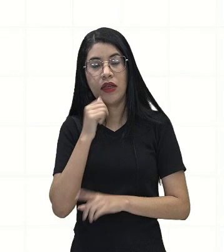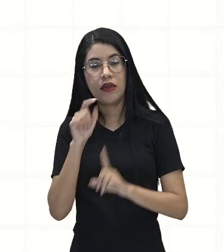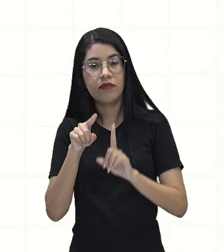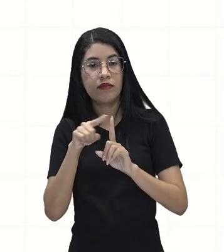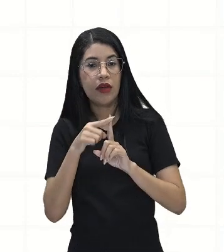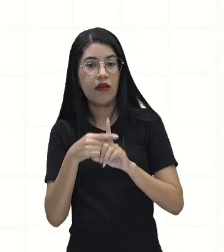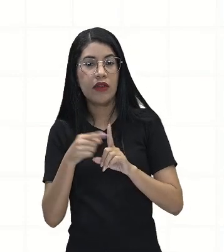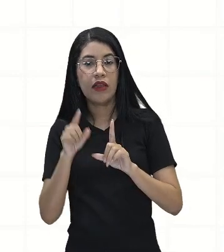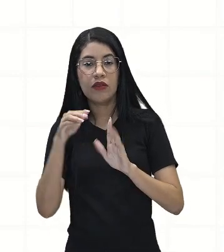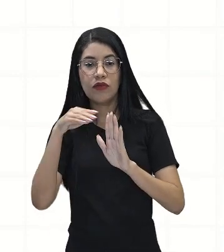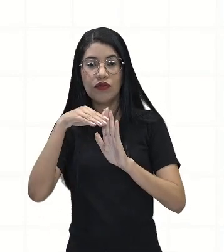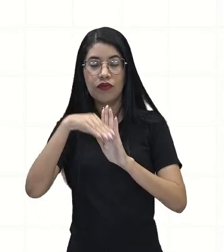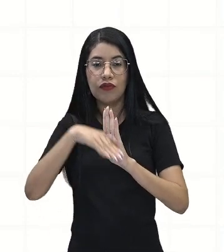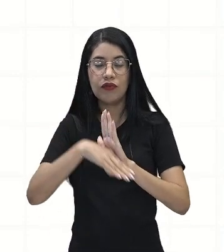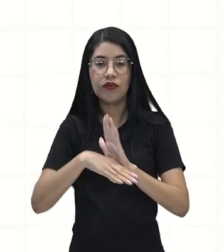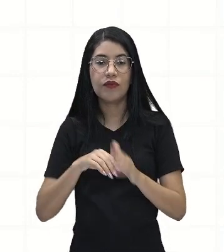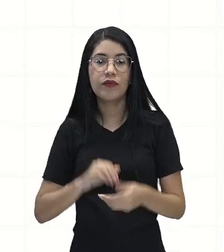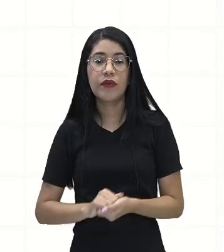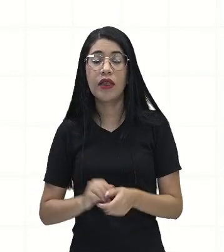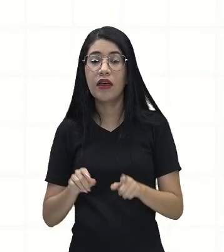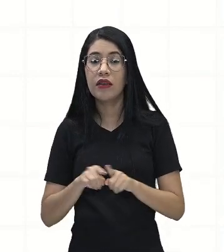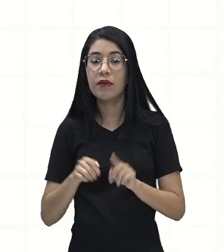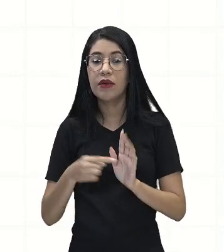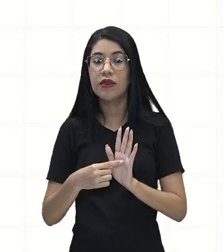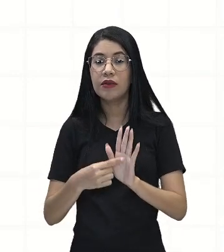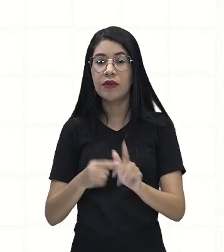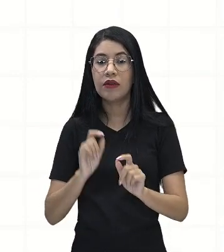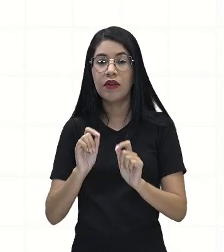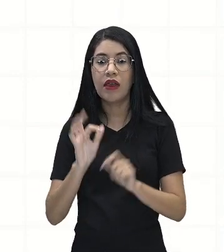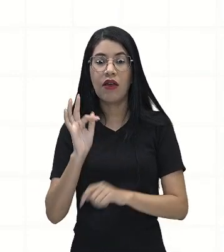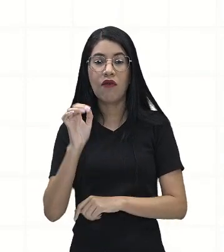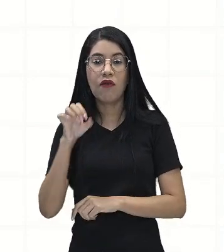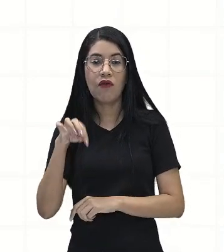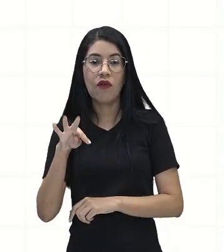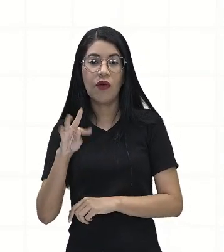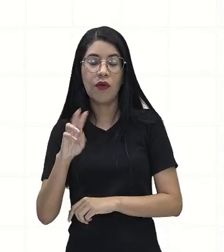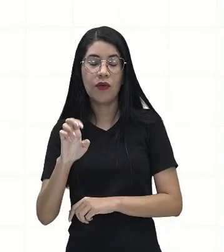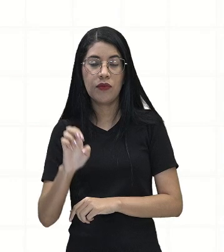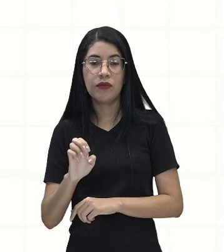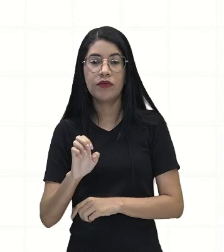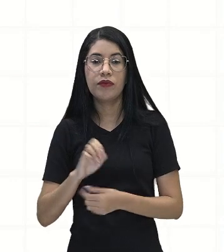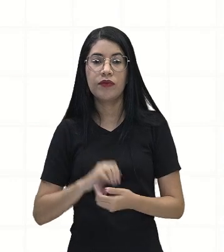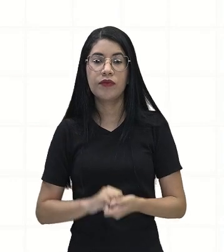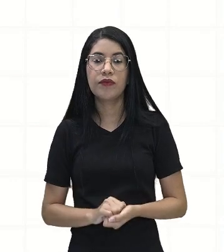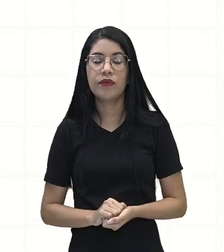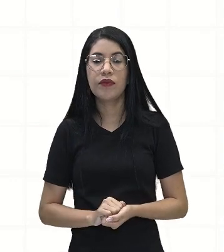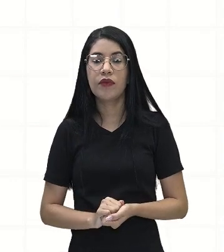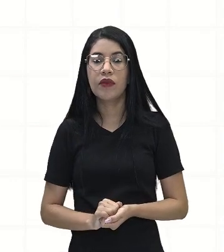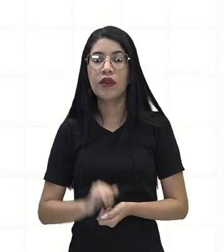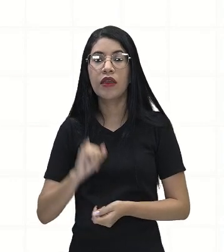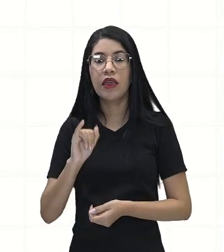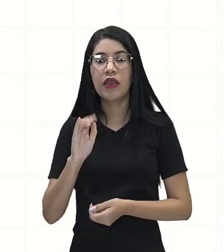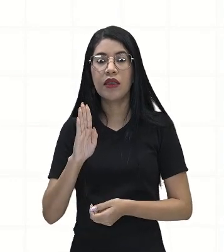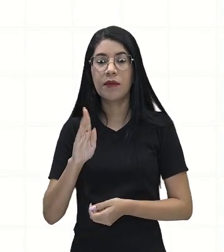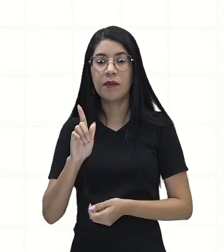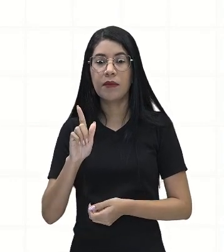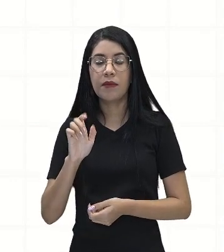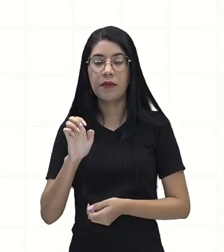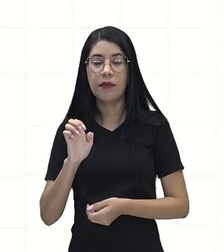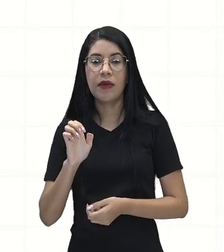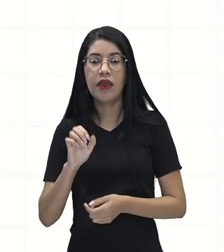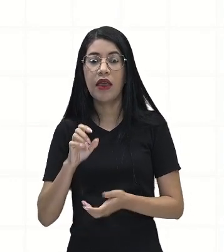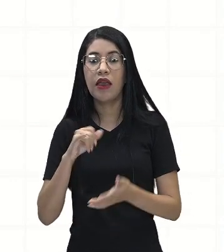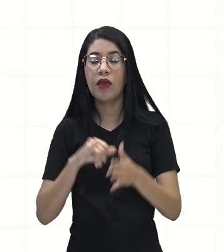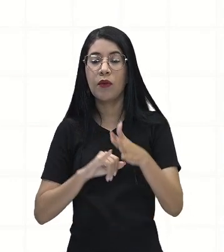Brasil. E aí a gente vai destacar também aqui a fonte desse gráfico, que é o nosso